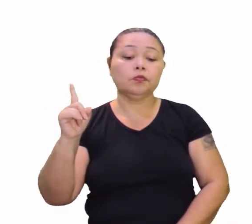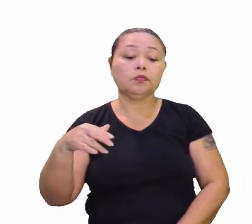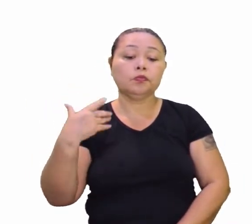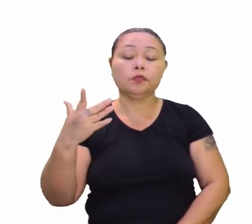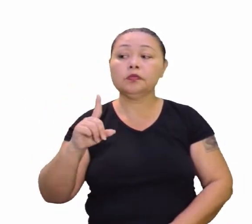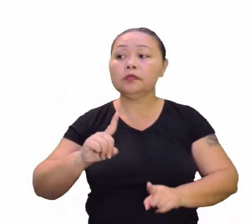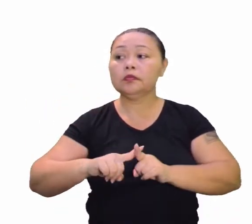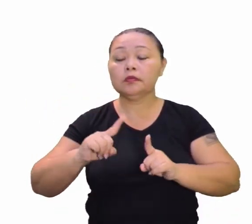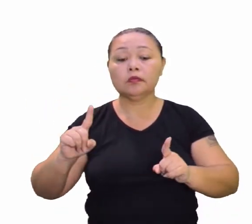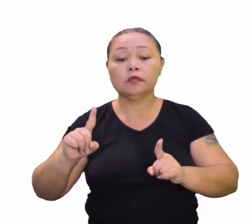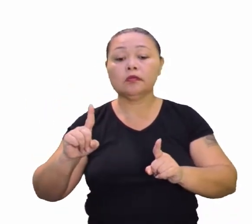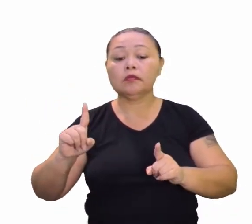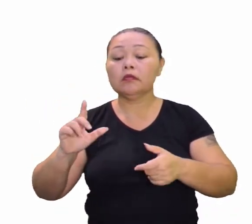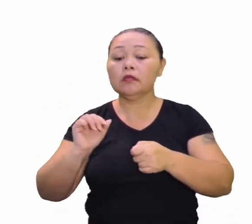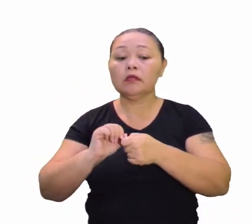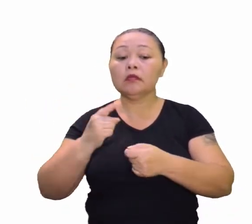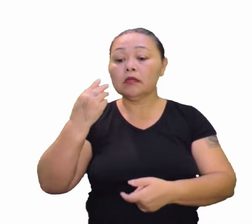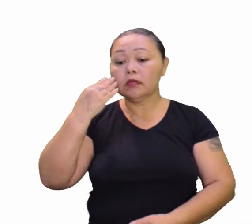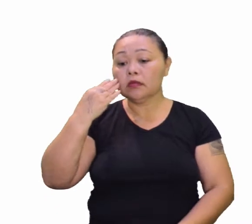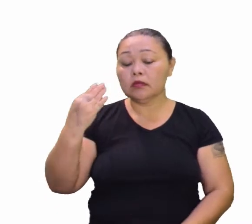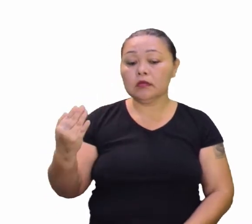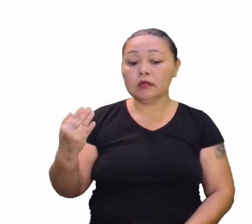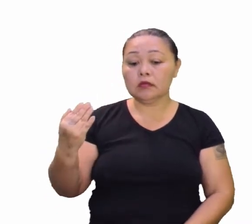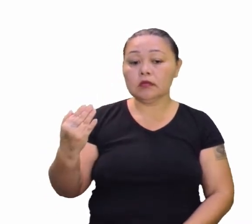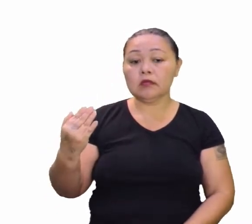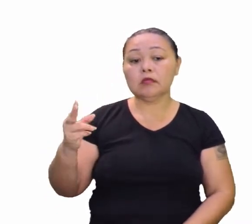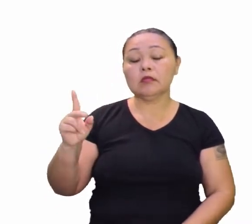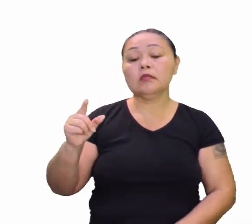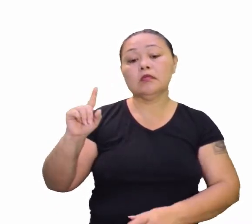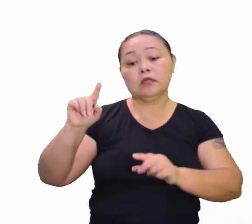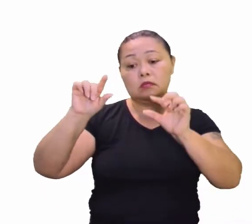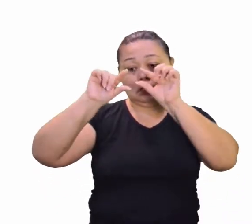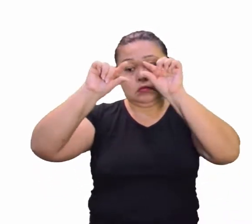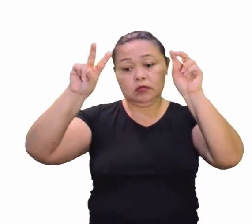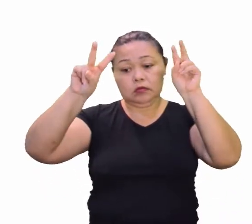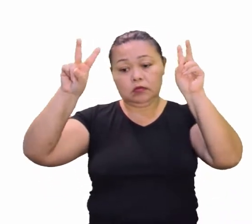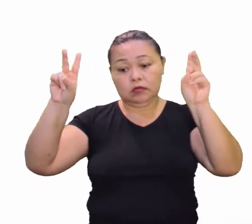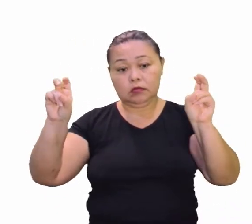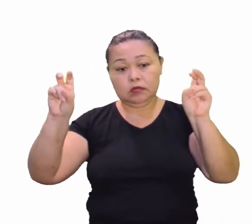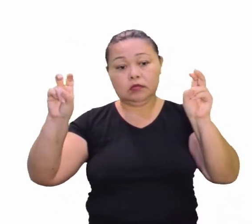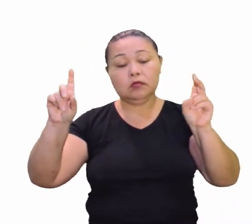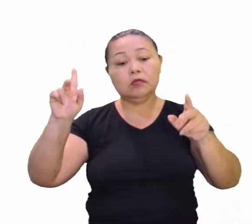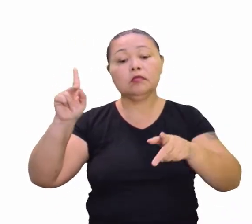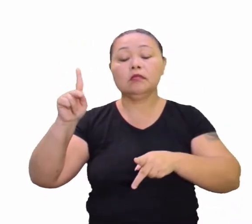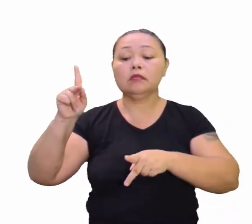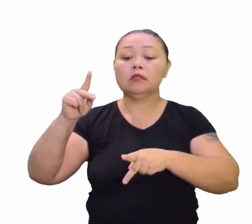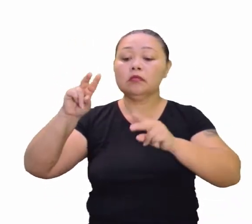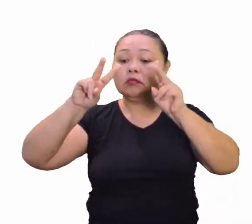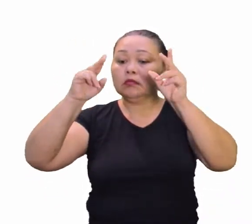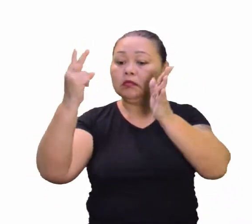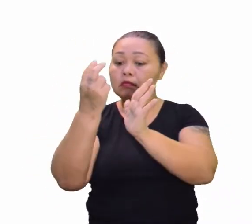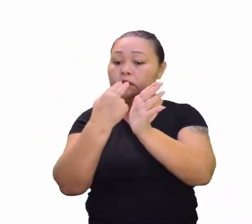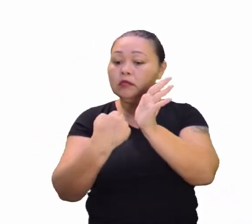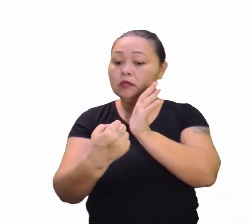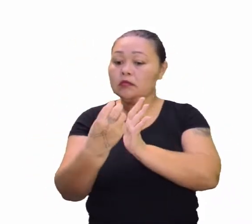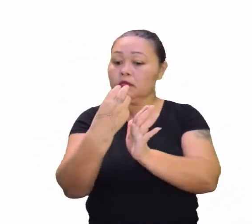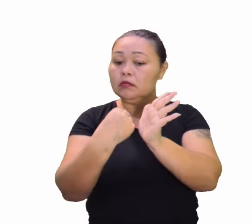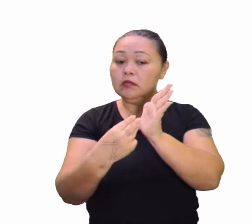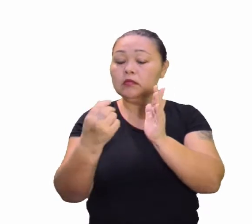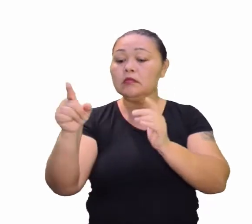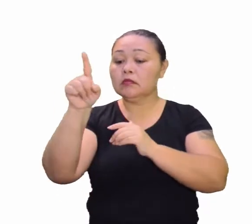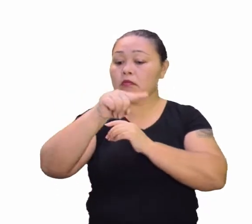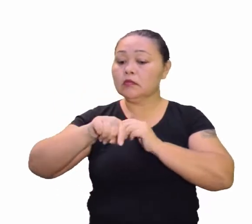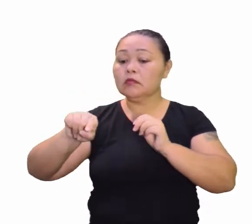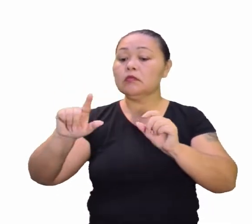Isso. Mas a primeira coisa que ele deve olhar é É o o título. título, É o muito título. bem. O título desse mapa, título